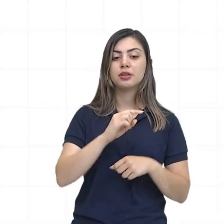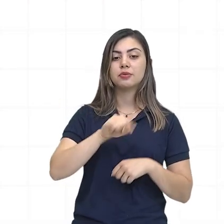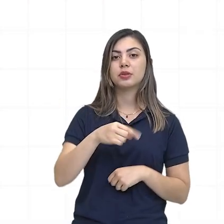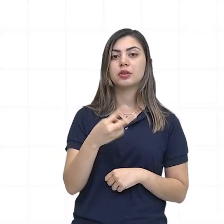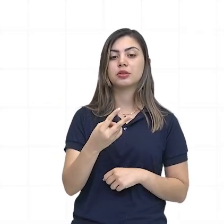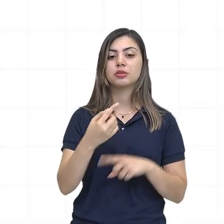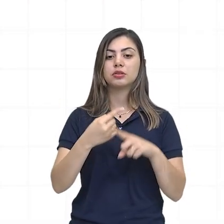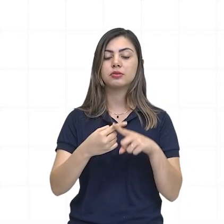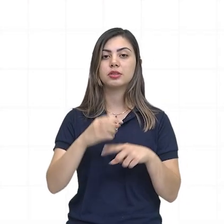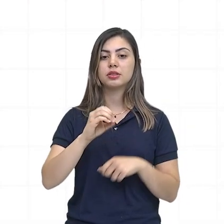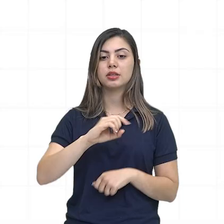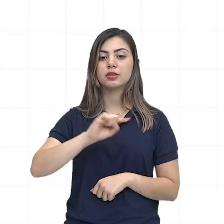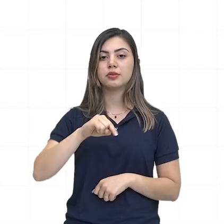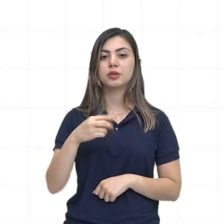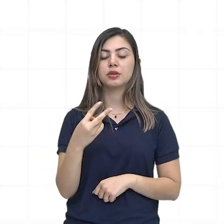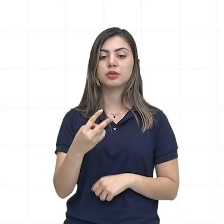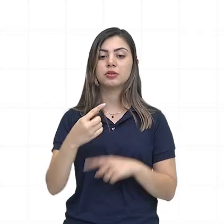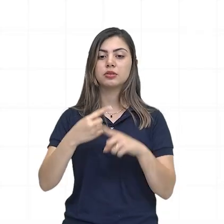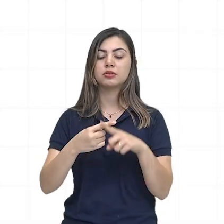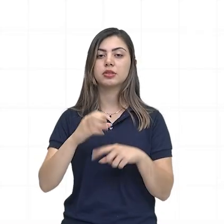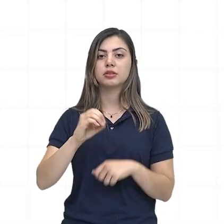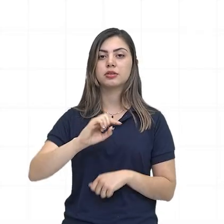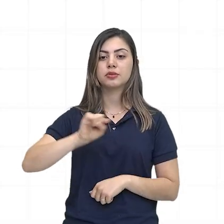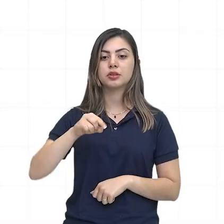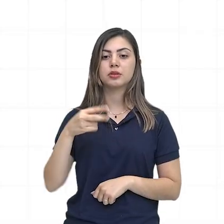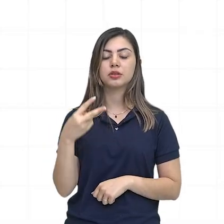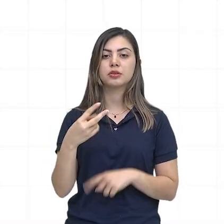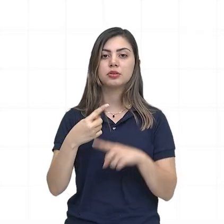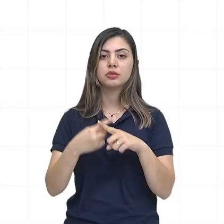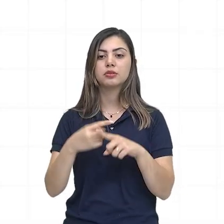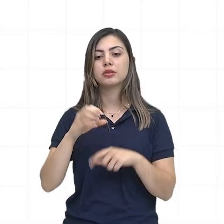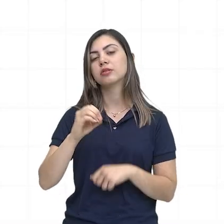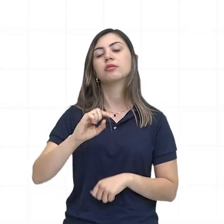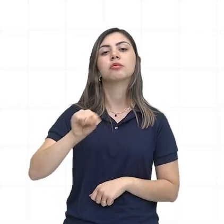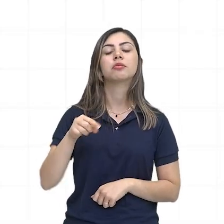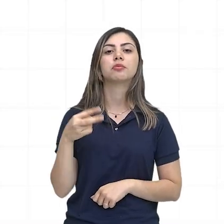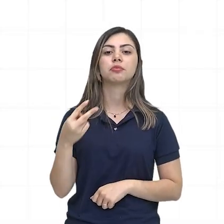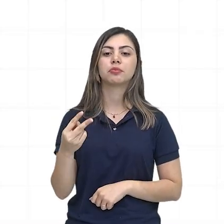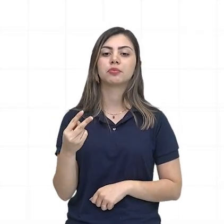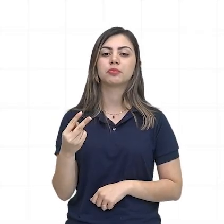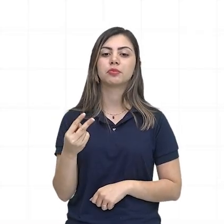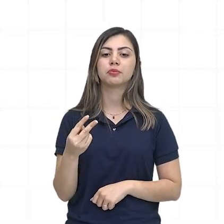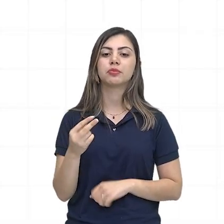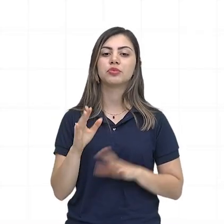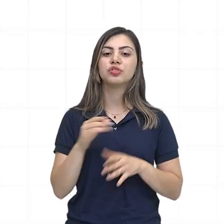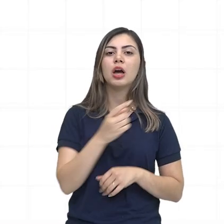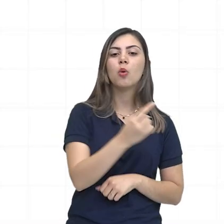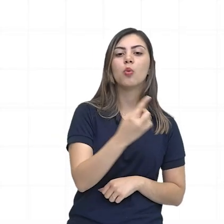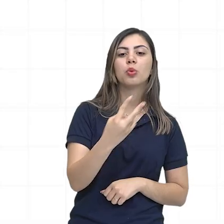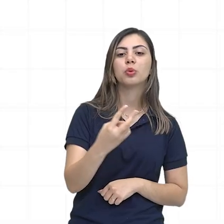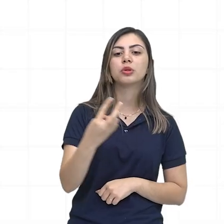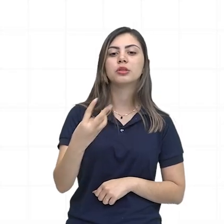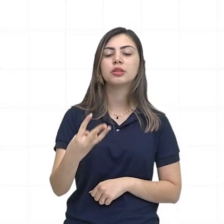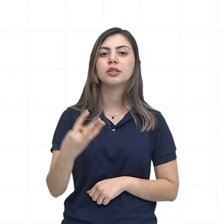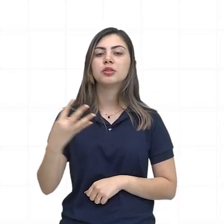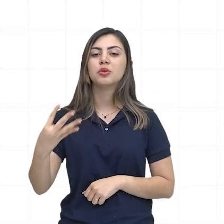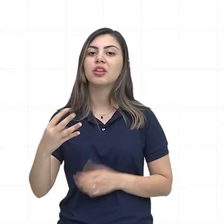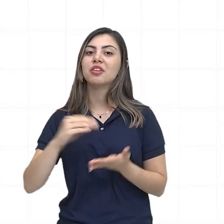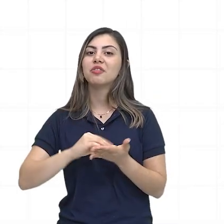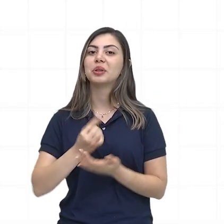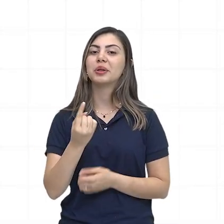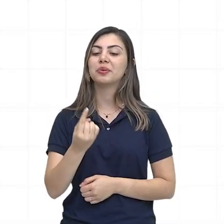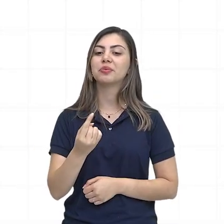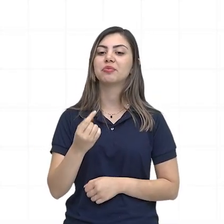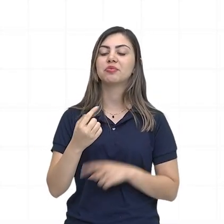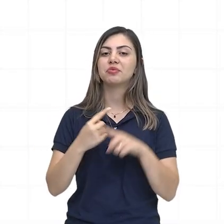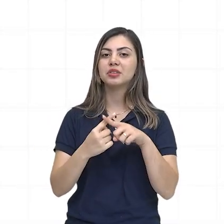vezes 0,2 vezes 0,2. Já tem 1, 2, 3, 4. Faltando mais